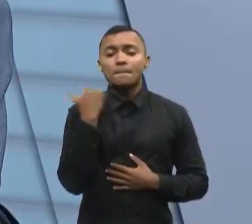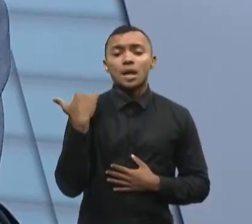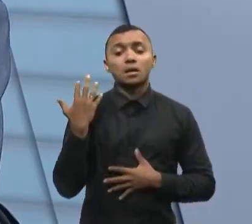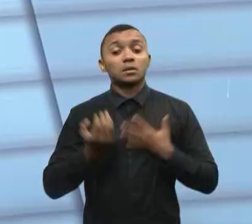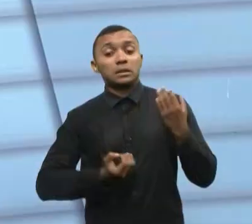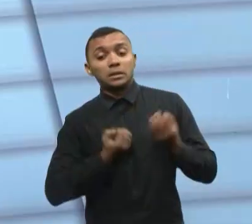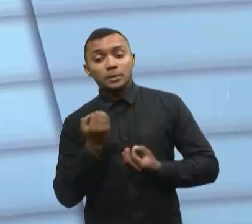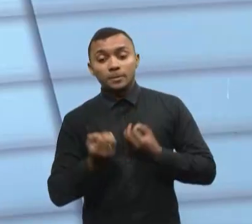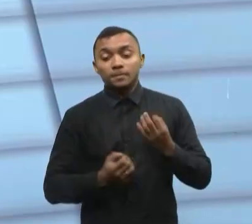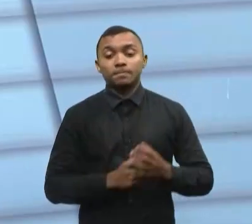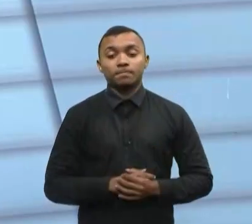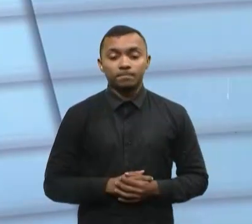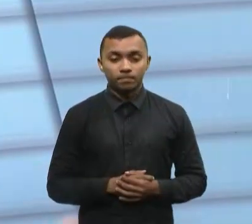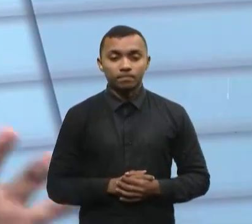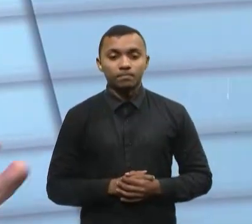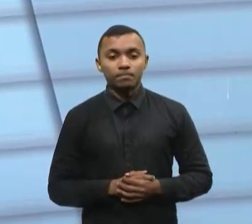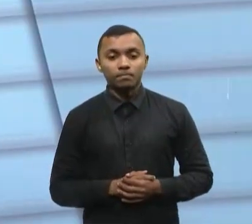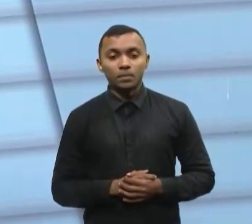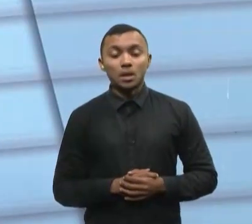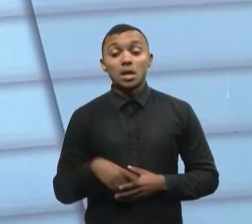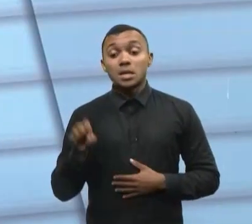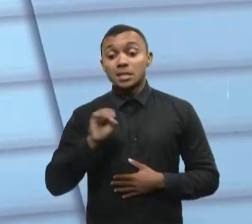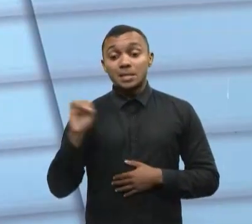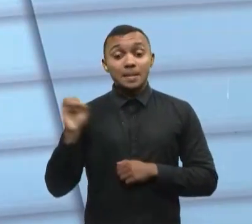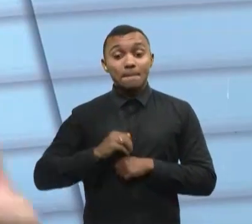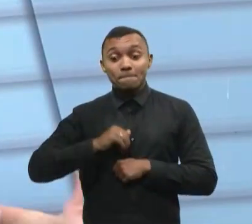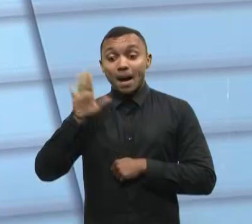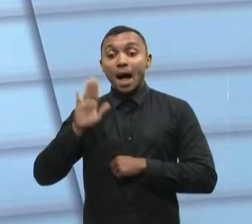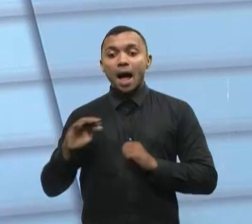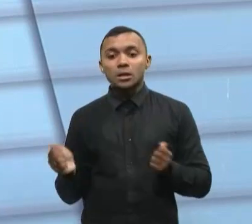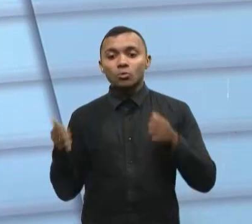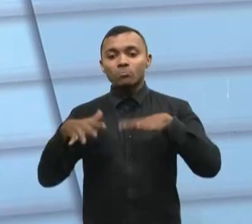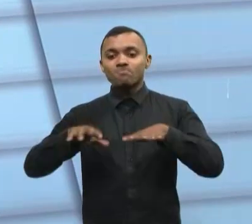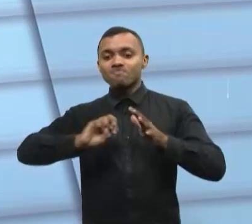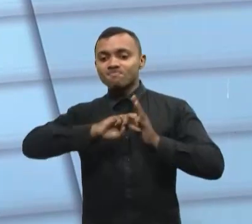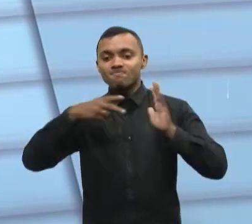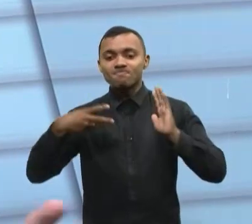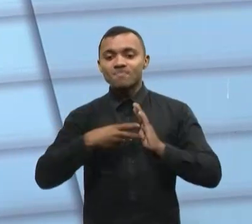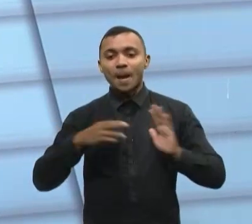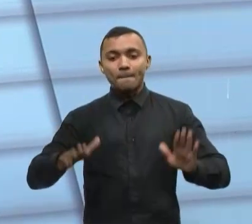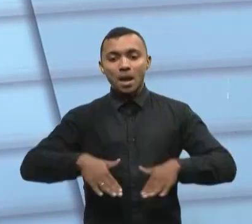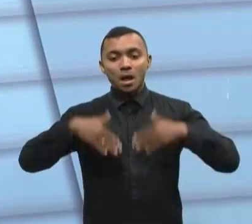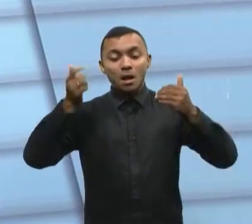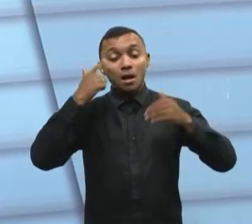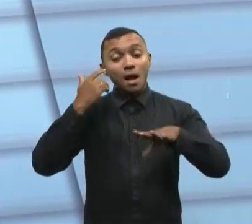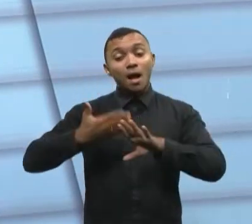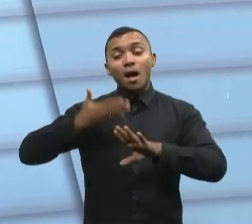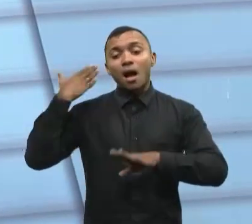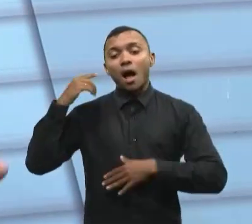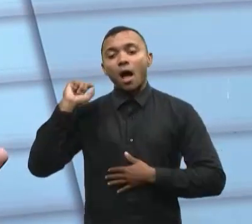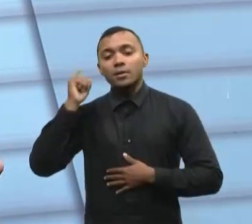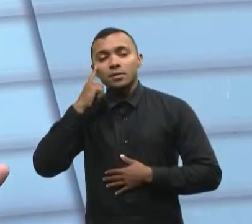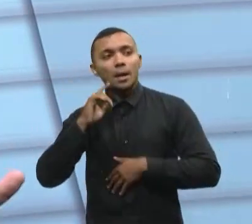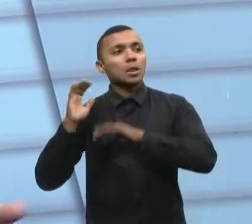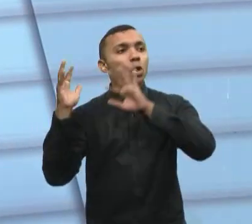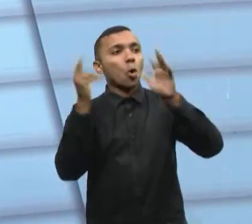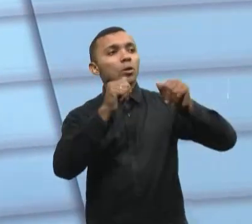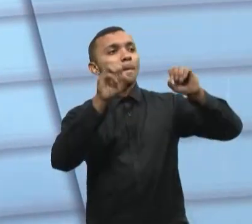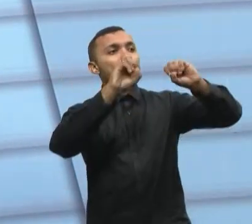em dia, se preconiza quanto mais inclusivo, melhor é o desfecho. Né? Antigamente, a gente tinha que as deficiências